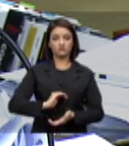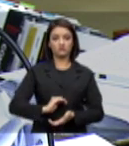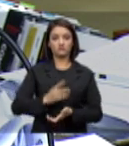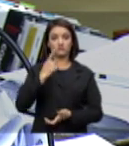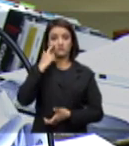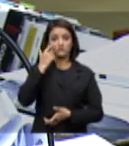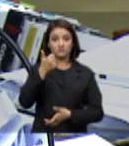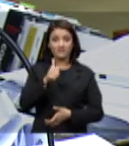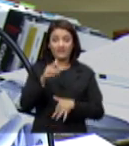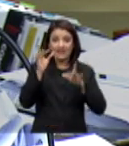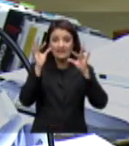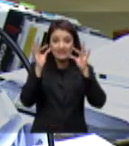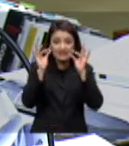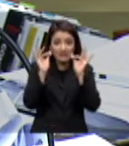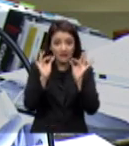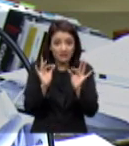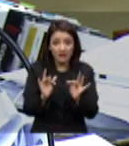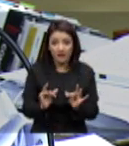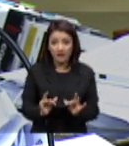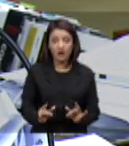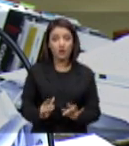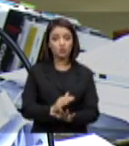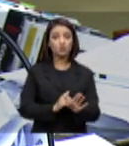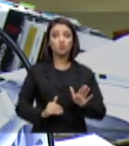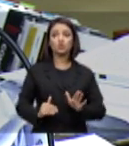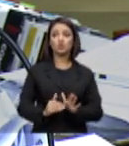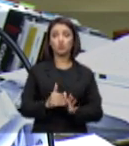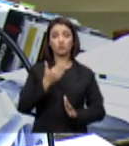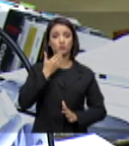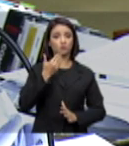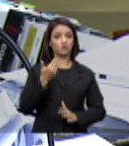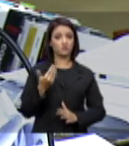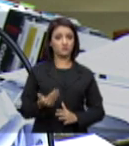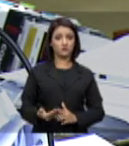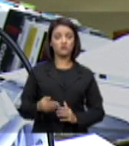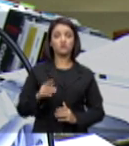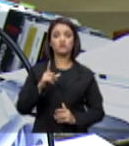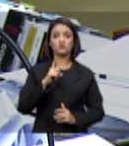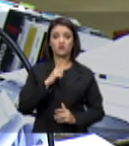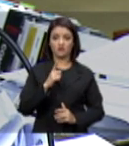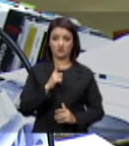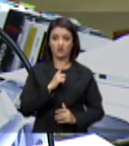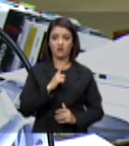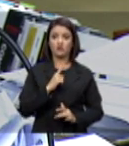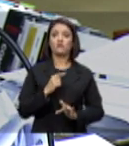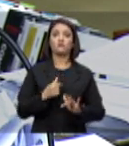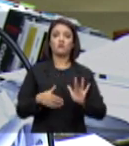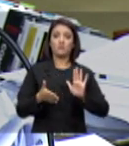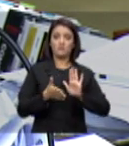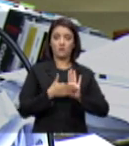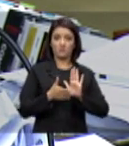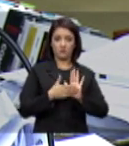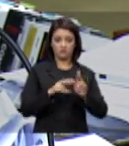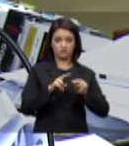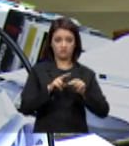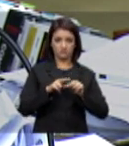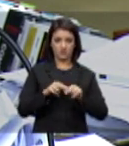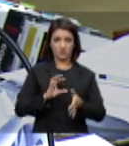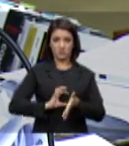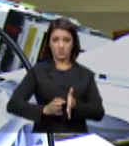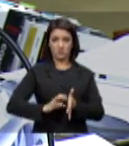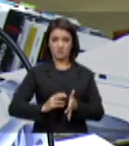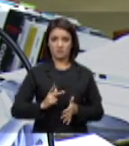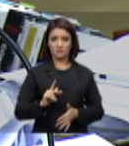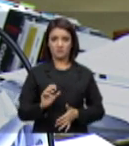analisou detalhadamente todos os pedidos cautelares propostos pelo autor pelo